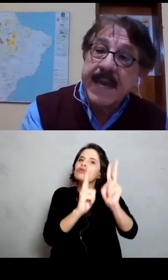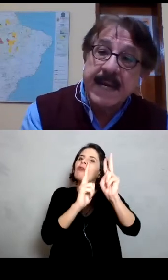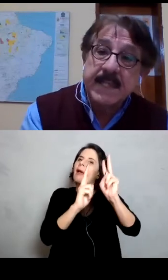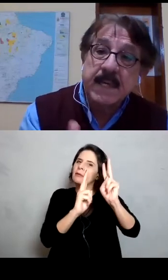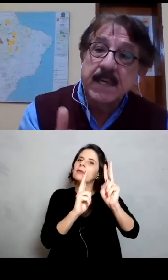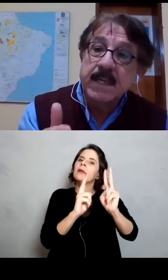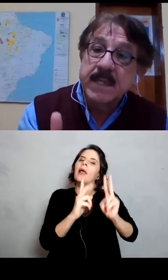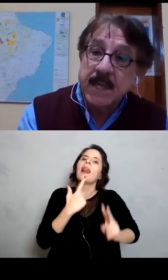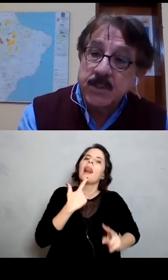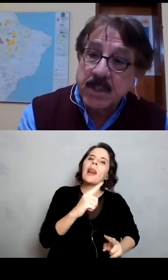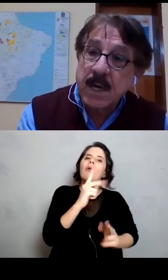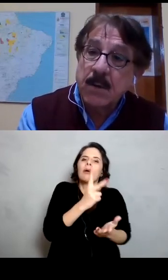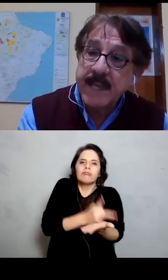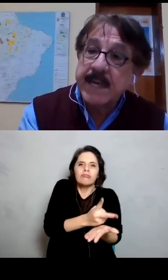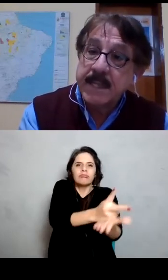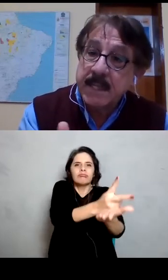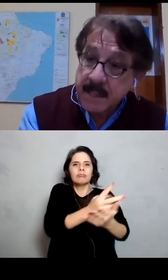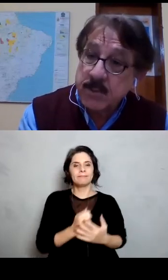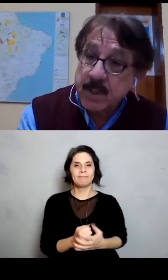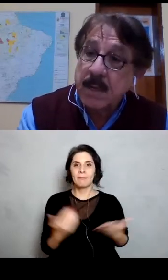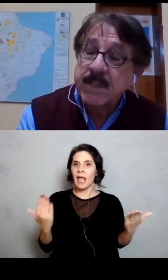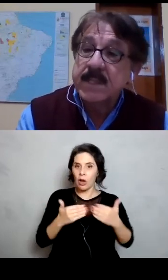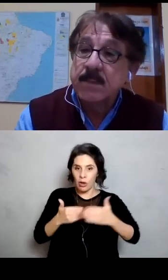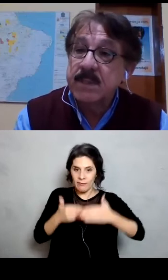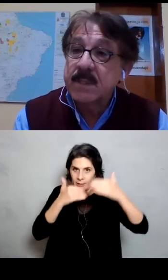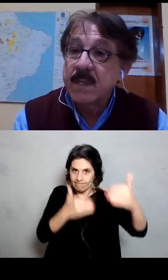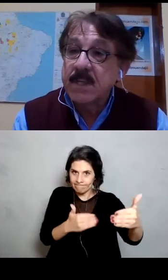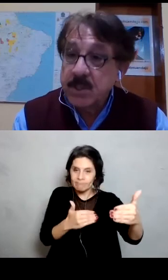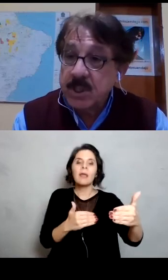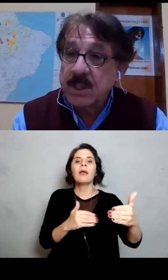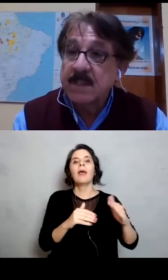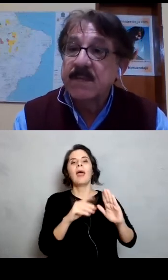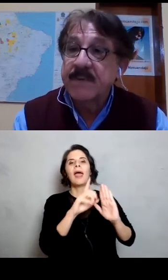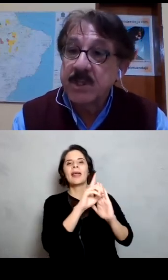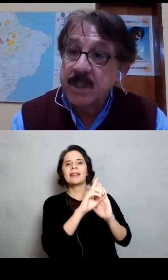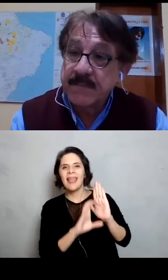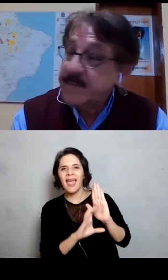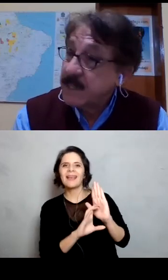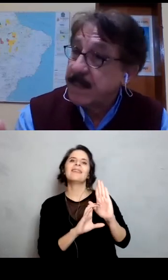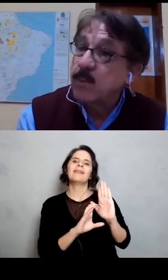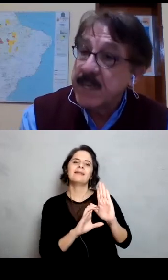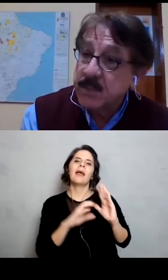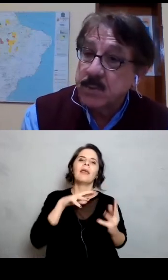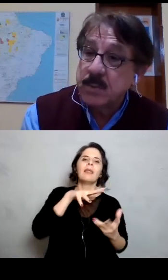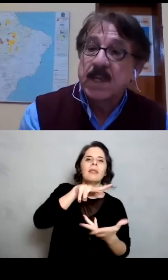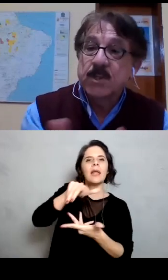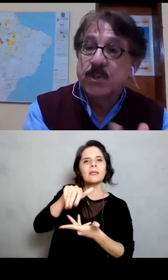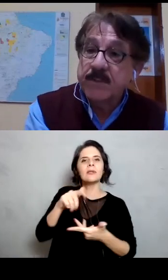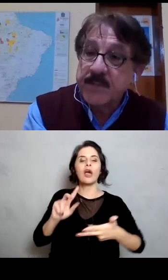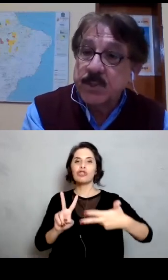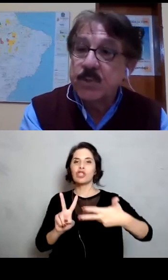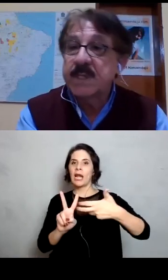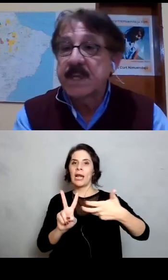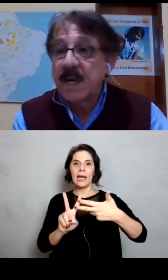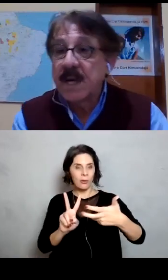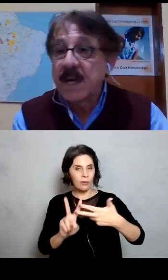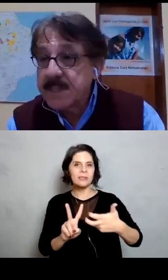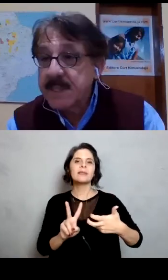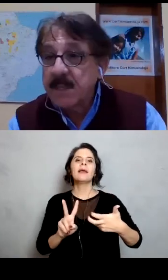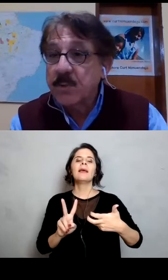submeter à língua do estrangeiro. Imaginem uma nação estrangeira tomar o Brasil e a gente ter que se manifestar tudo em outra língua,